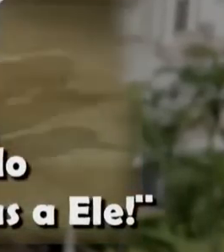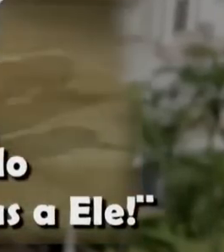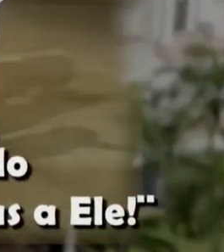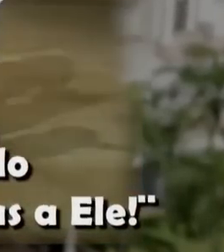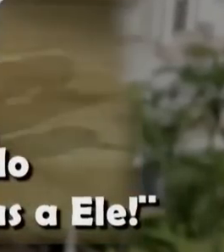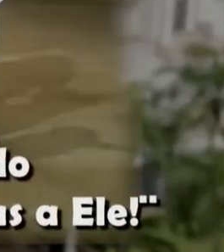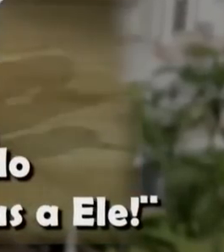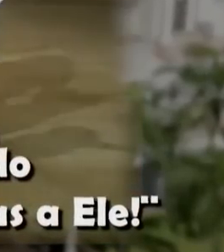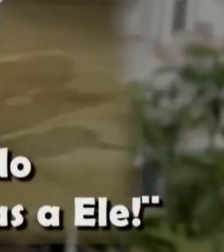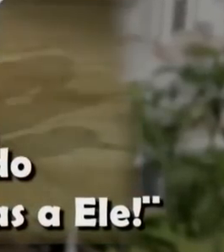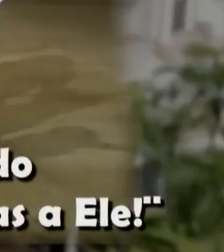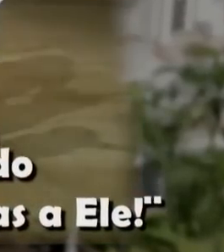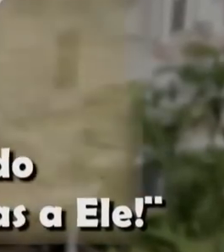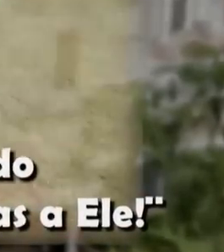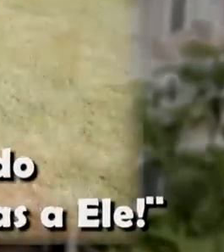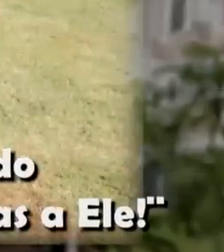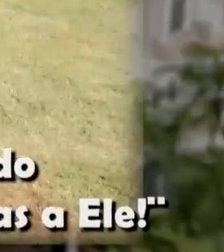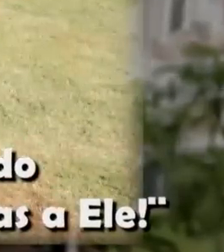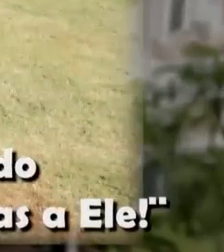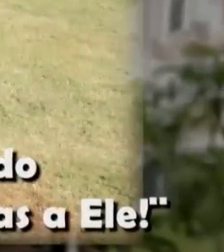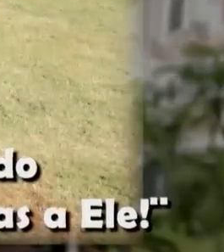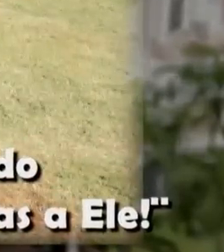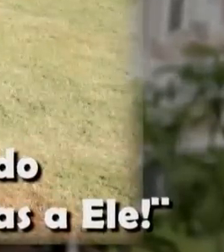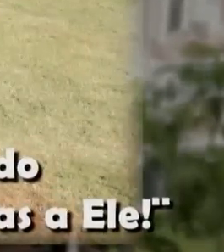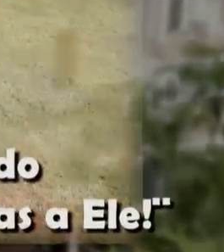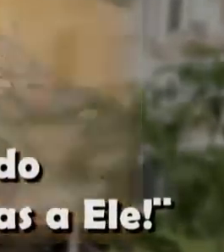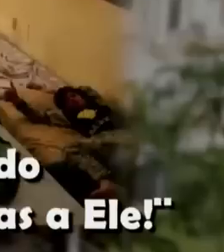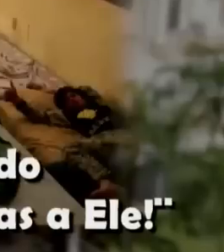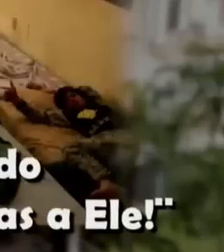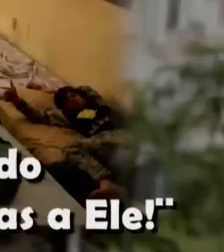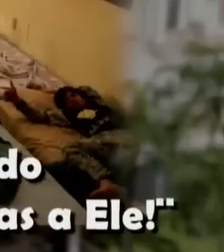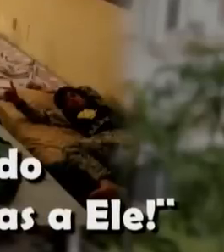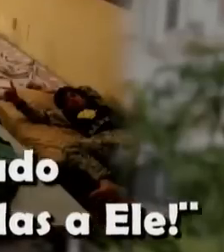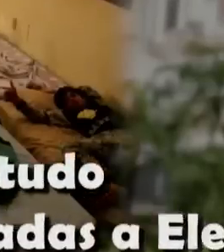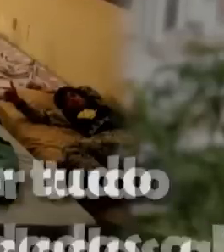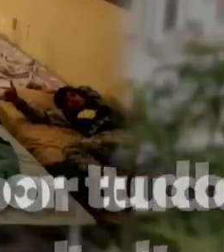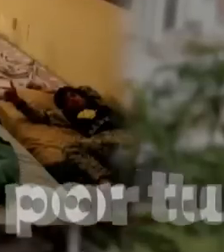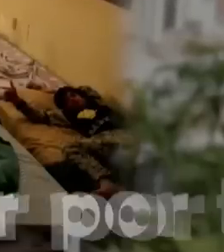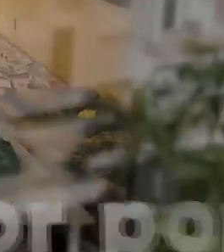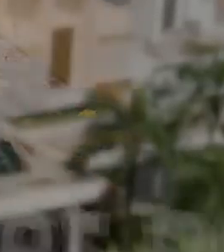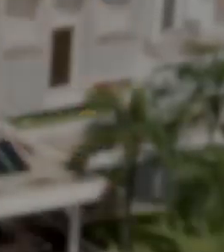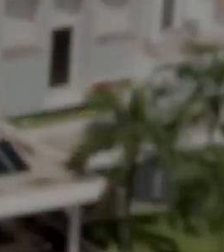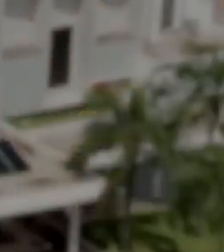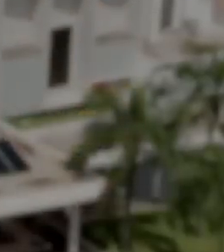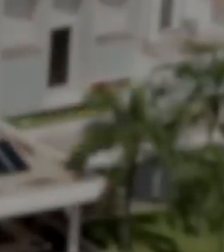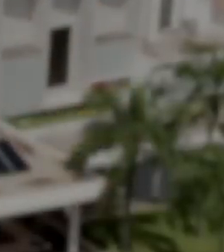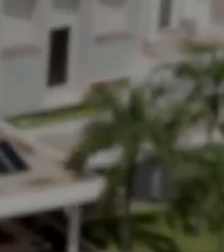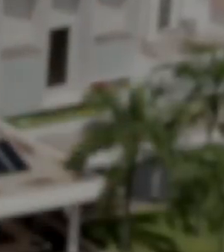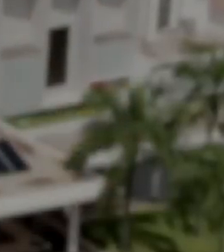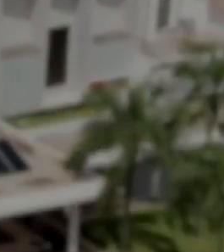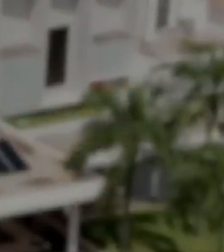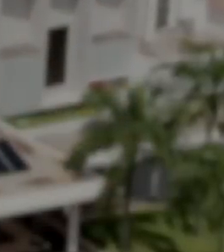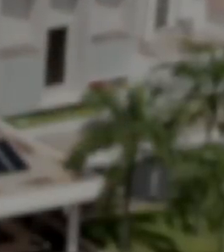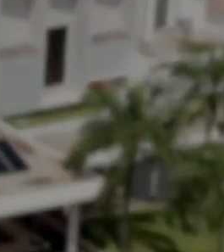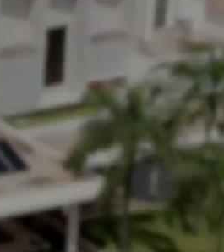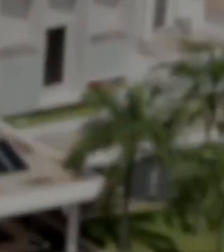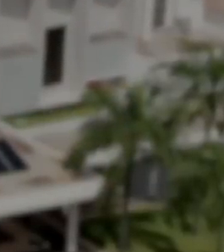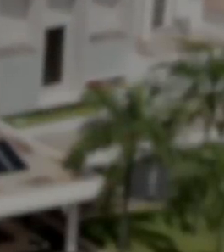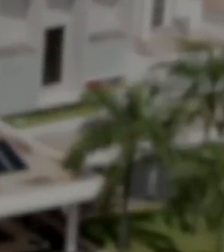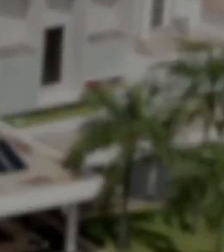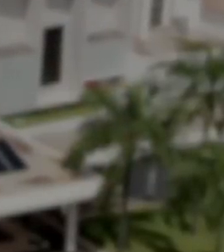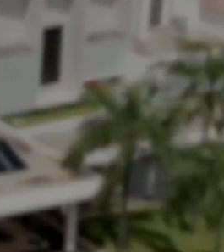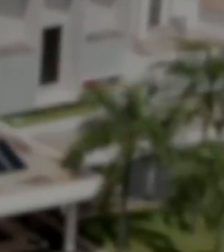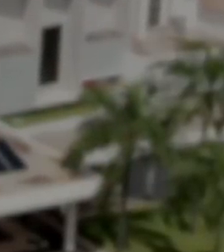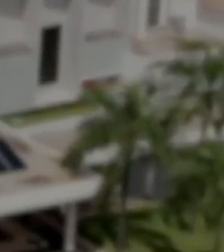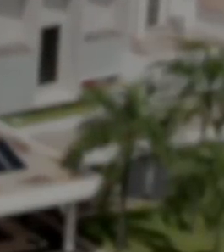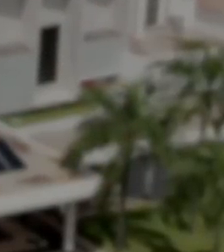agir do Senhor. Toda honra e toda glória sejam dadas a Ele. No dia 16 de junho,